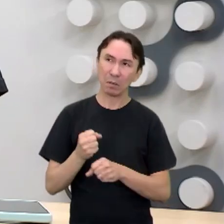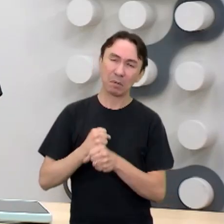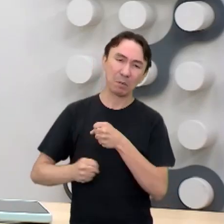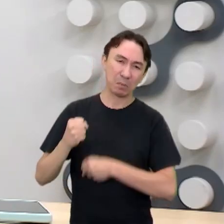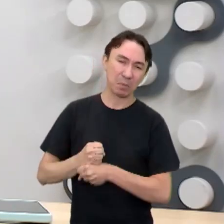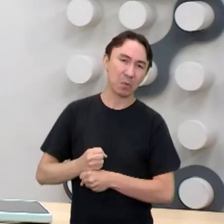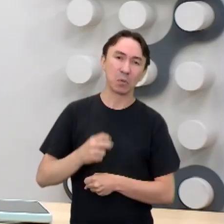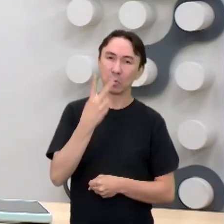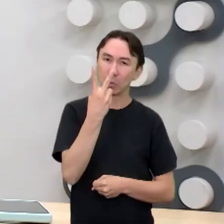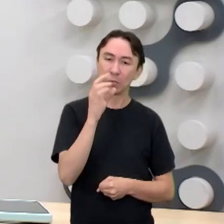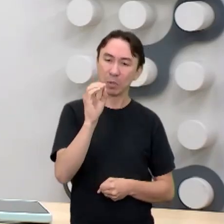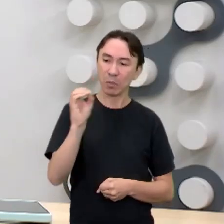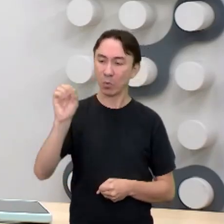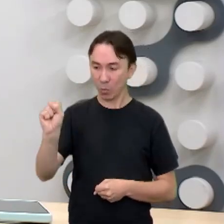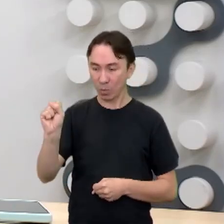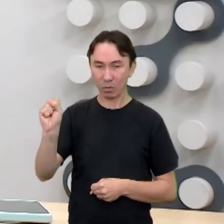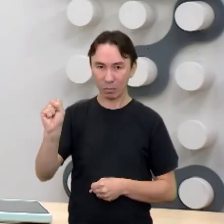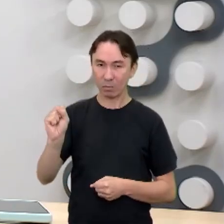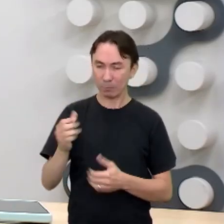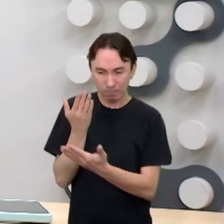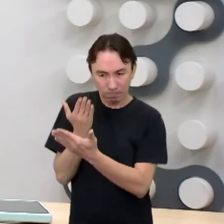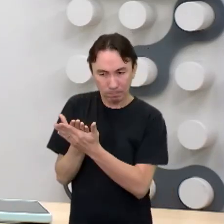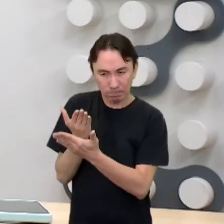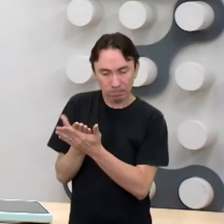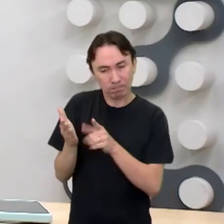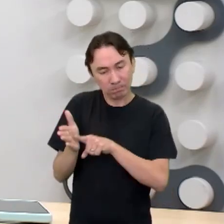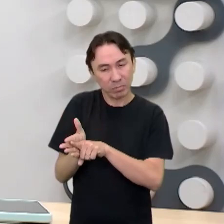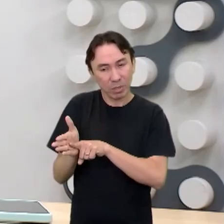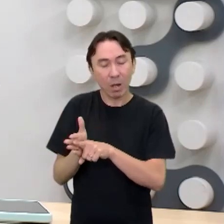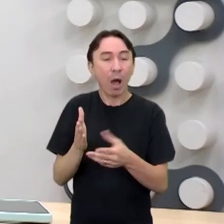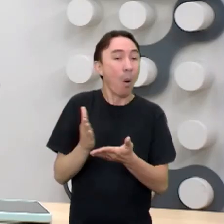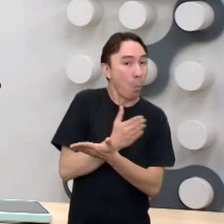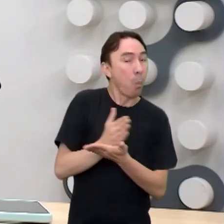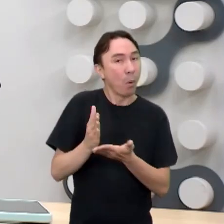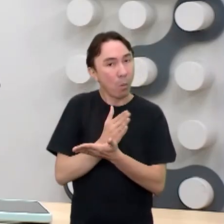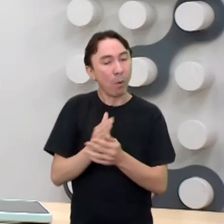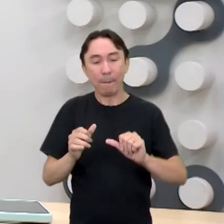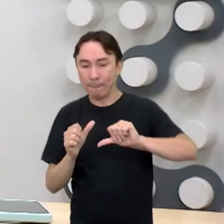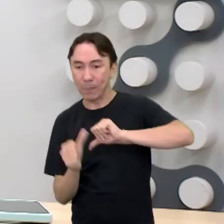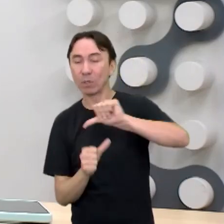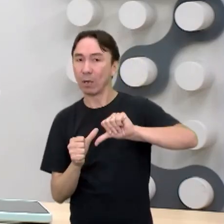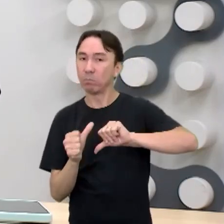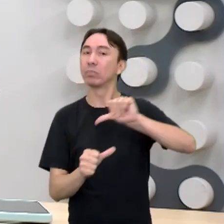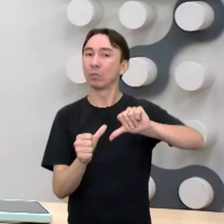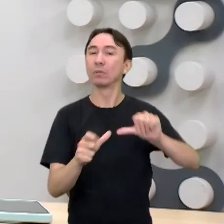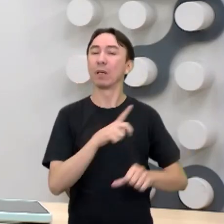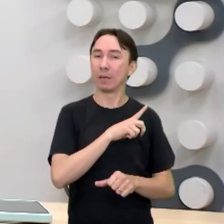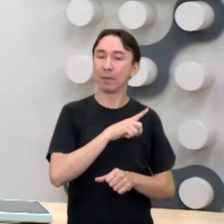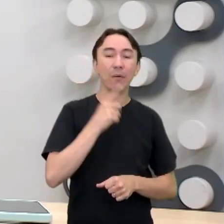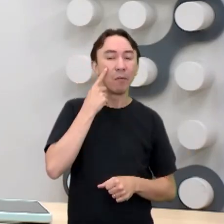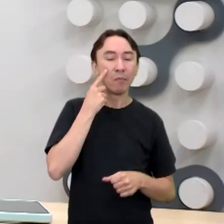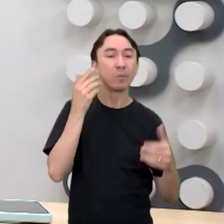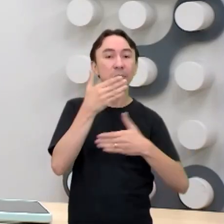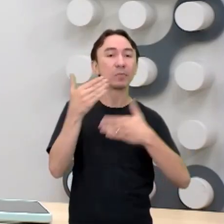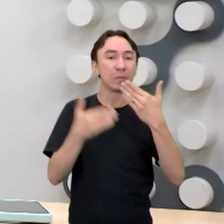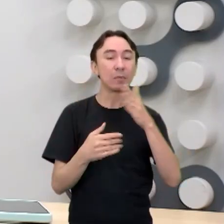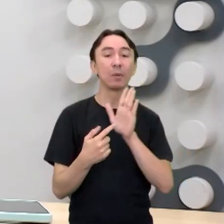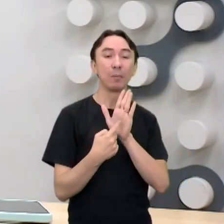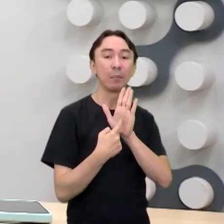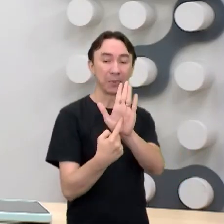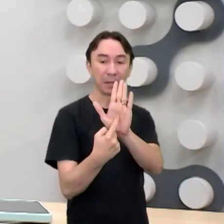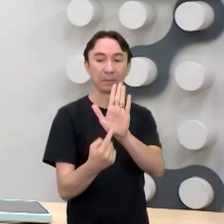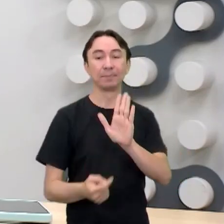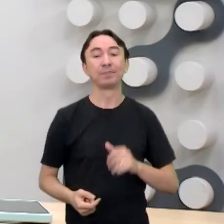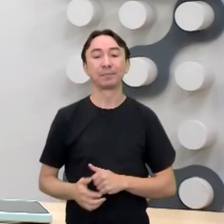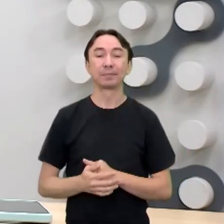algumas características aí se transformaram. E é o que a gente vai ver aí a partir dos próximos slides. Então nós vamos ver aqui, né, o